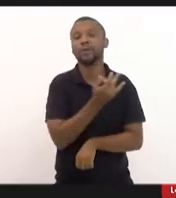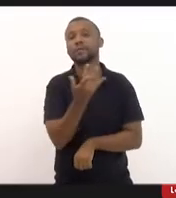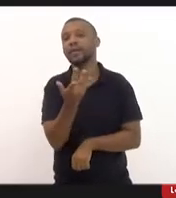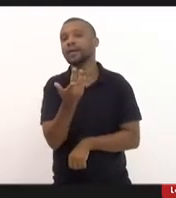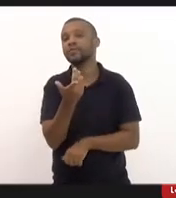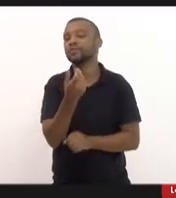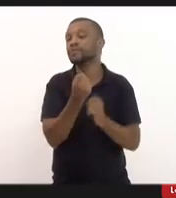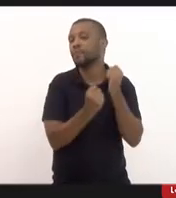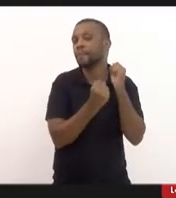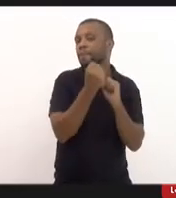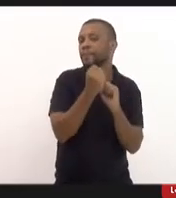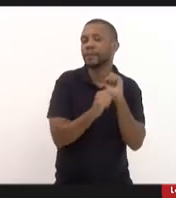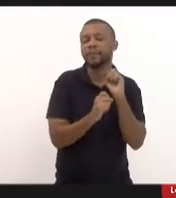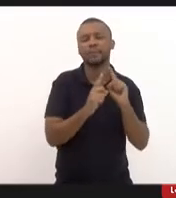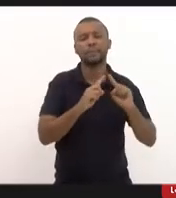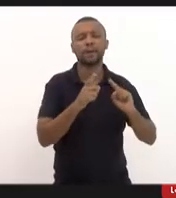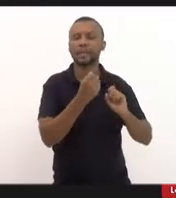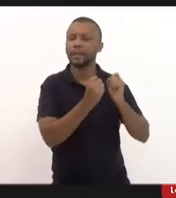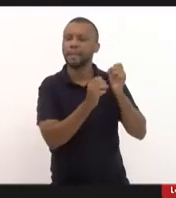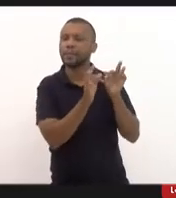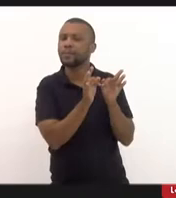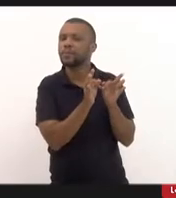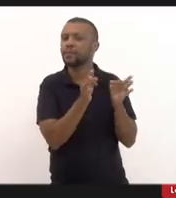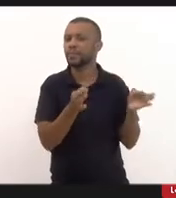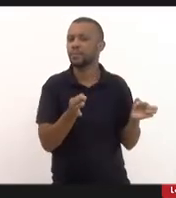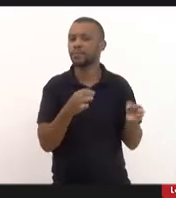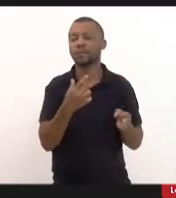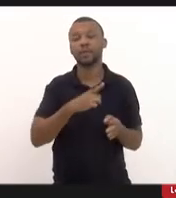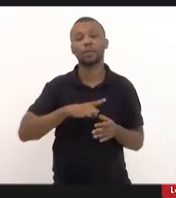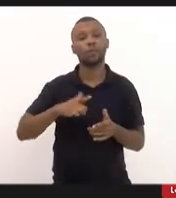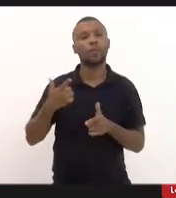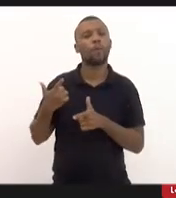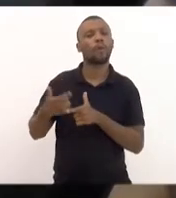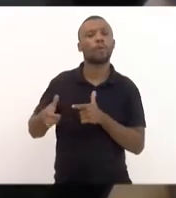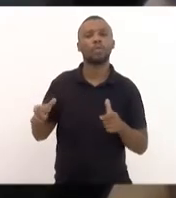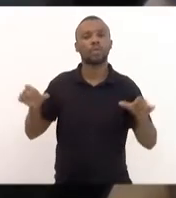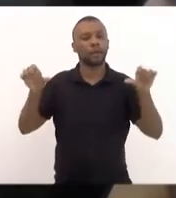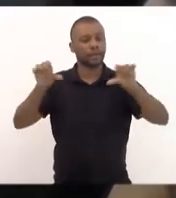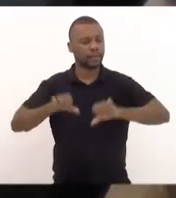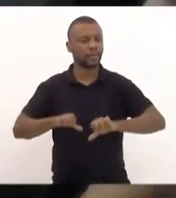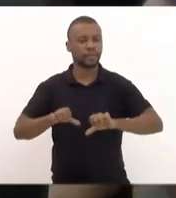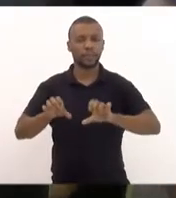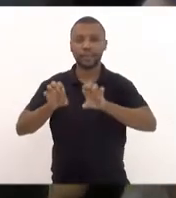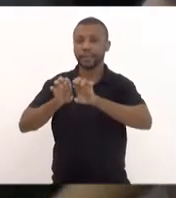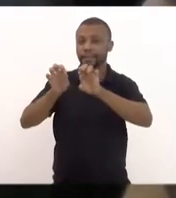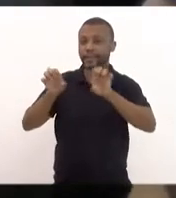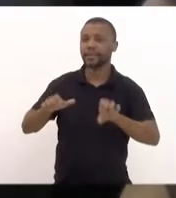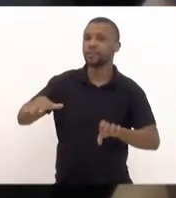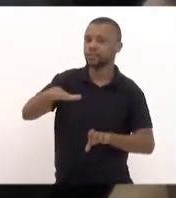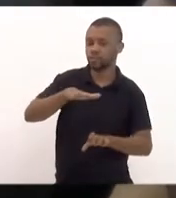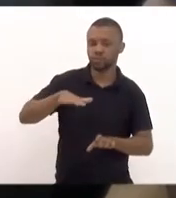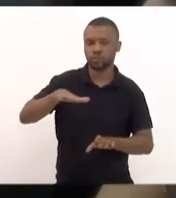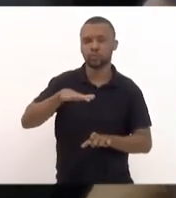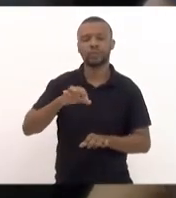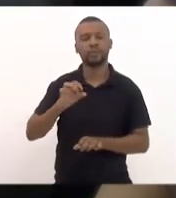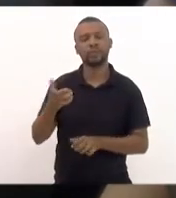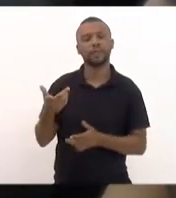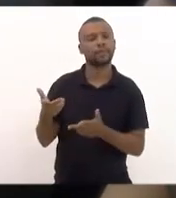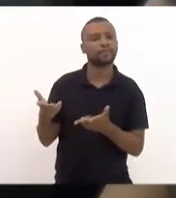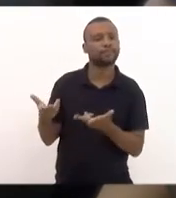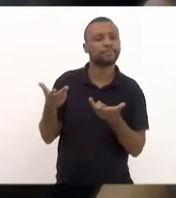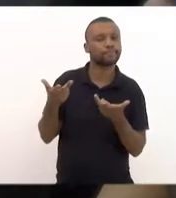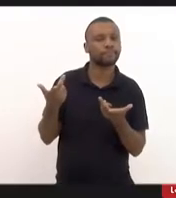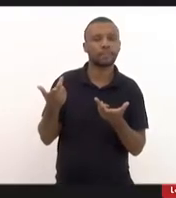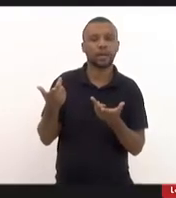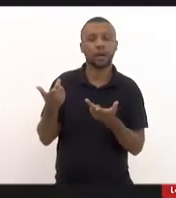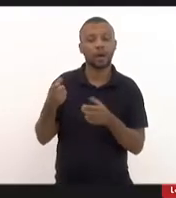pequenas também. Né? Então, a gente tem uma crise estrutural. O fato é esse. Vai lá. Quer dizer, aí pegar o período aí de 2015 para cá,